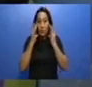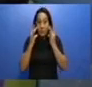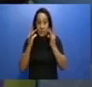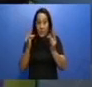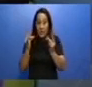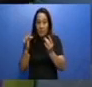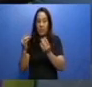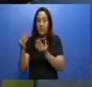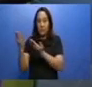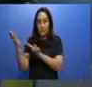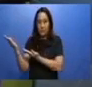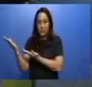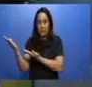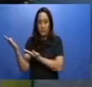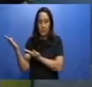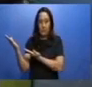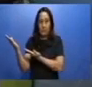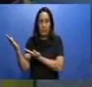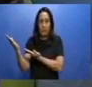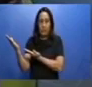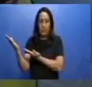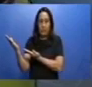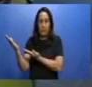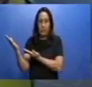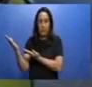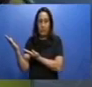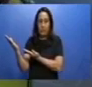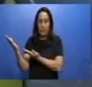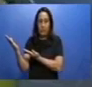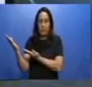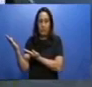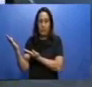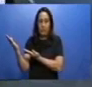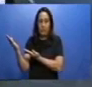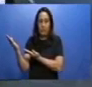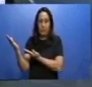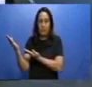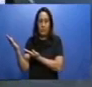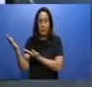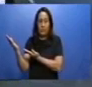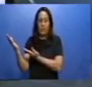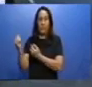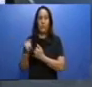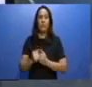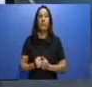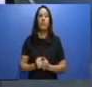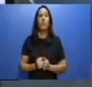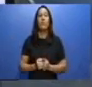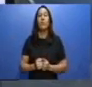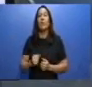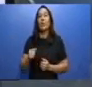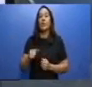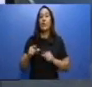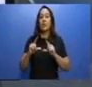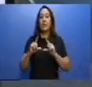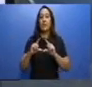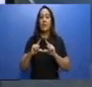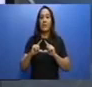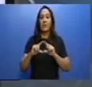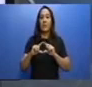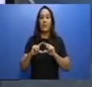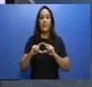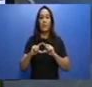Eu vou falar para vocês o que eu identifiquei. Olha só. Se você olhar aqui, ó, você vê um triângulo, não